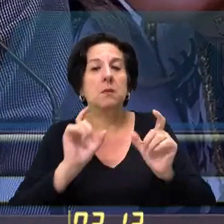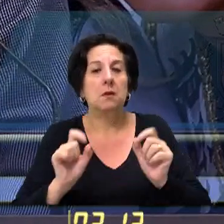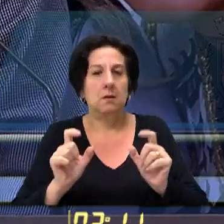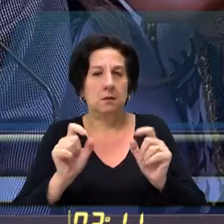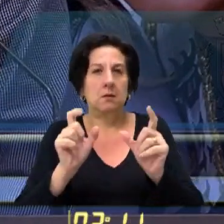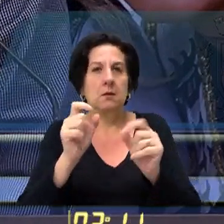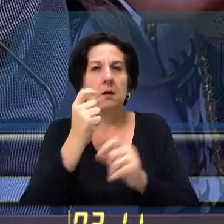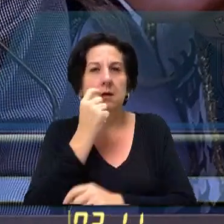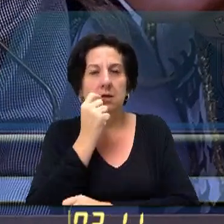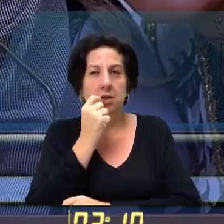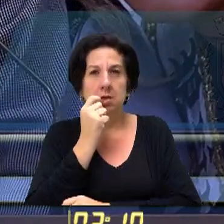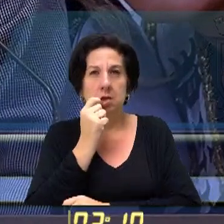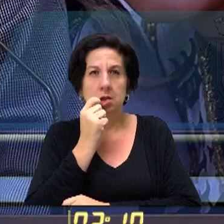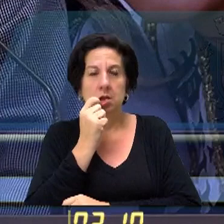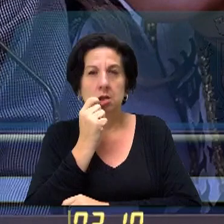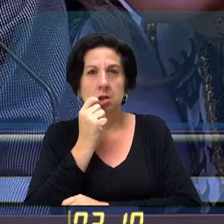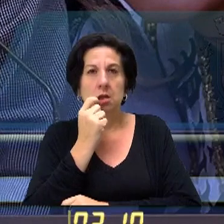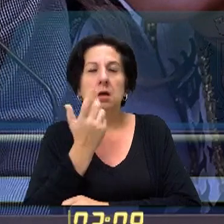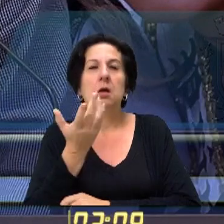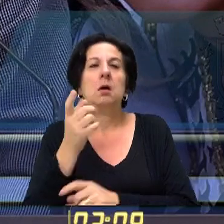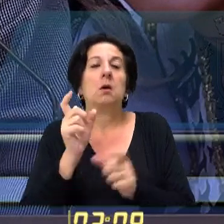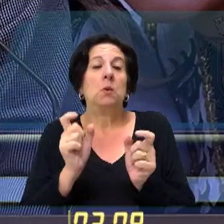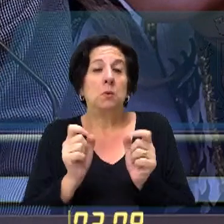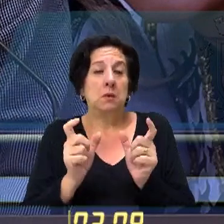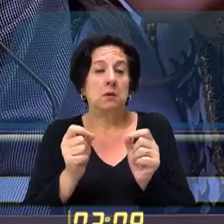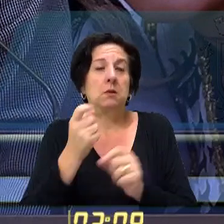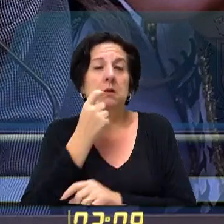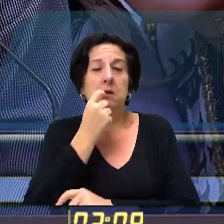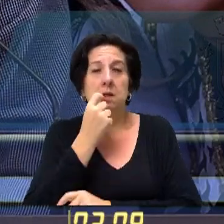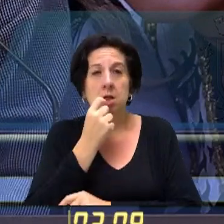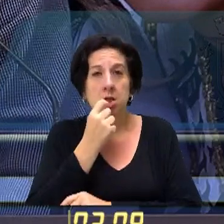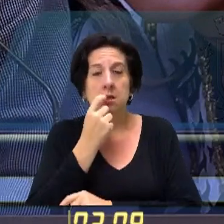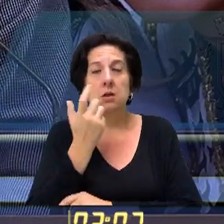mama. O câncer de mama